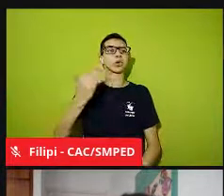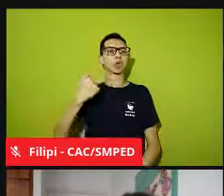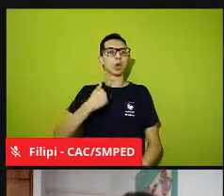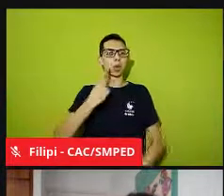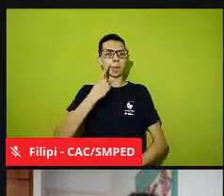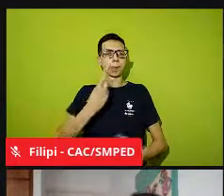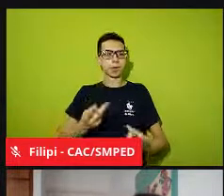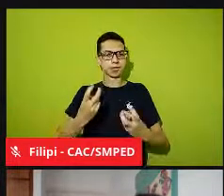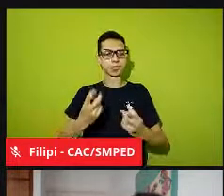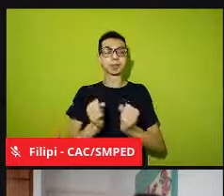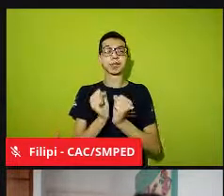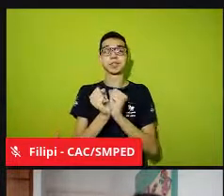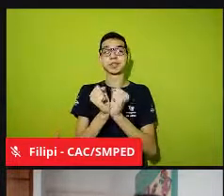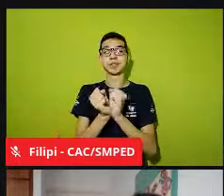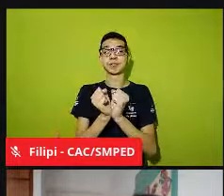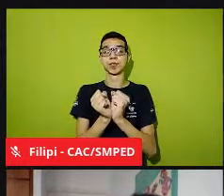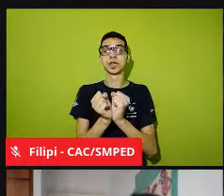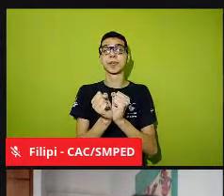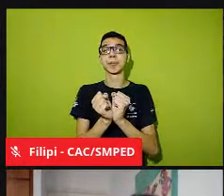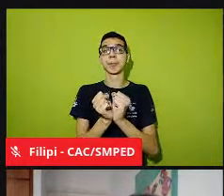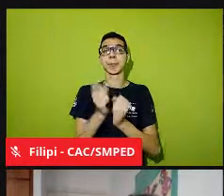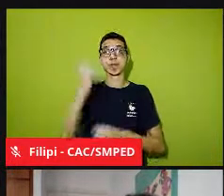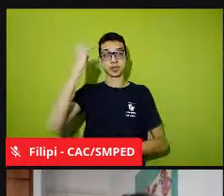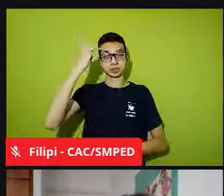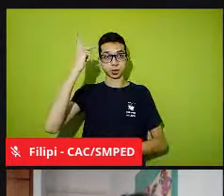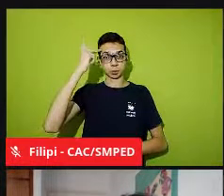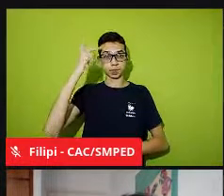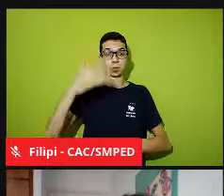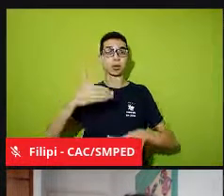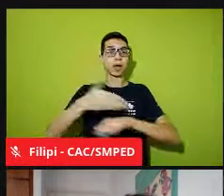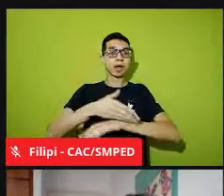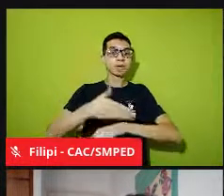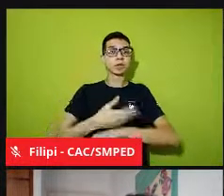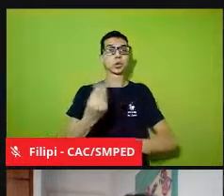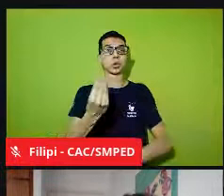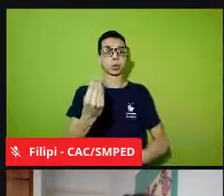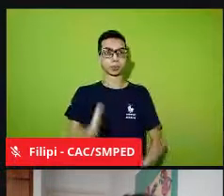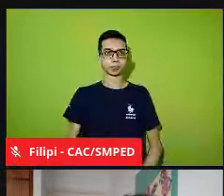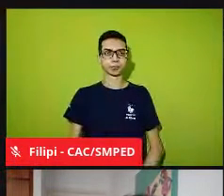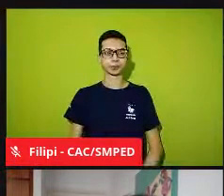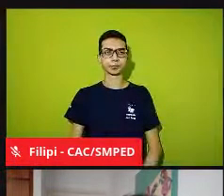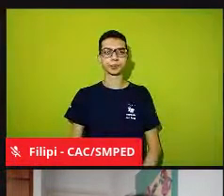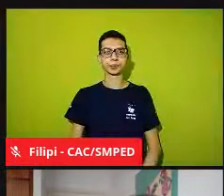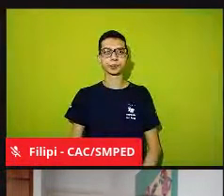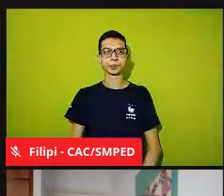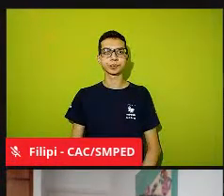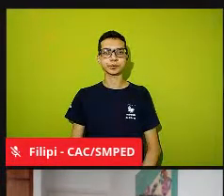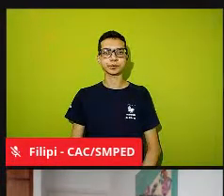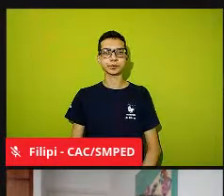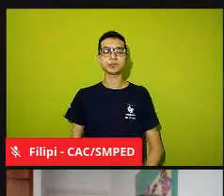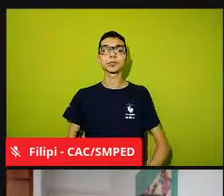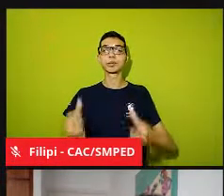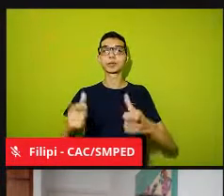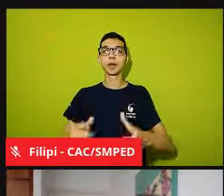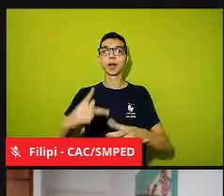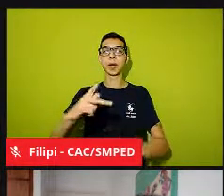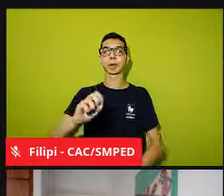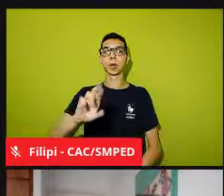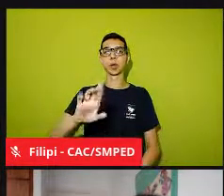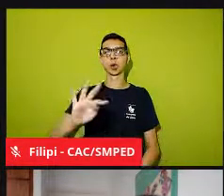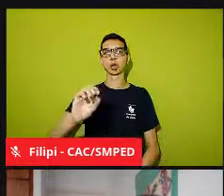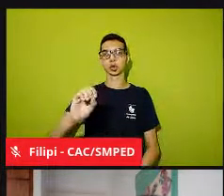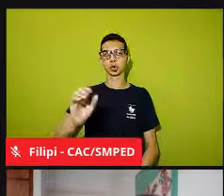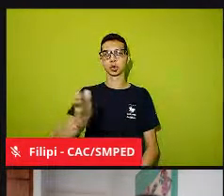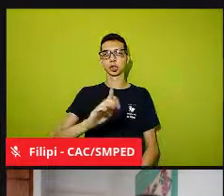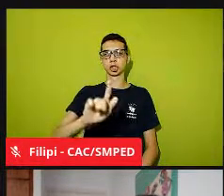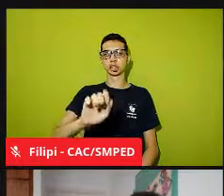dos escravizados na cidade de São Paulo era pelo Porto da Ladeira, Porto Geral, né? Ali onde é 25 de março,